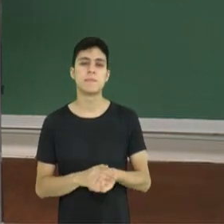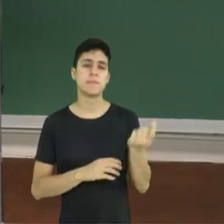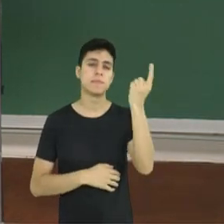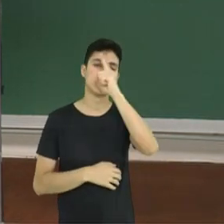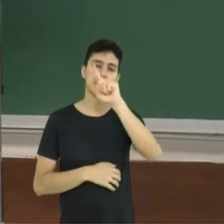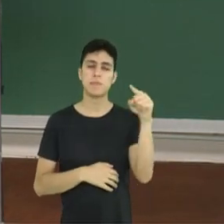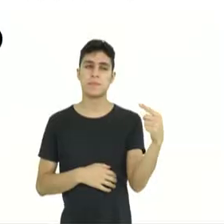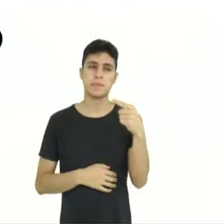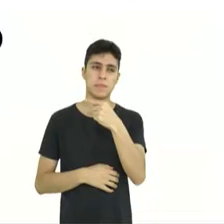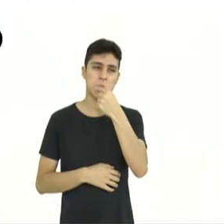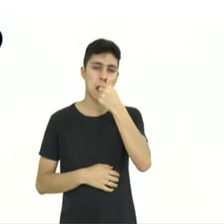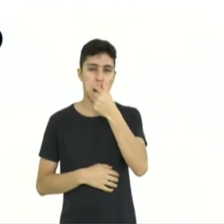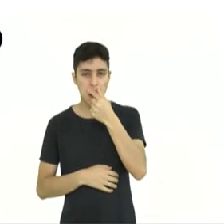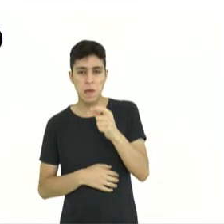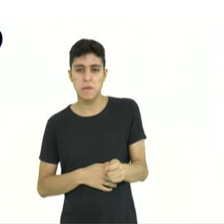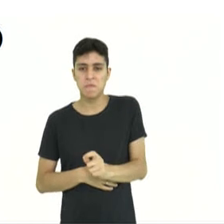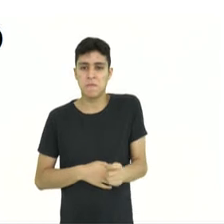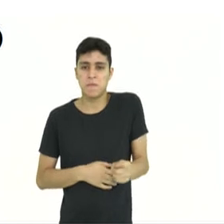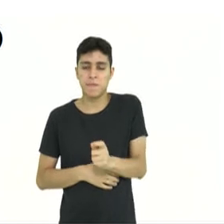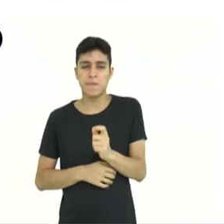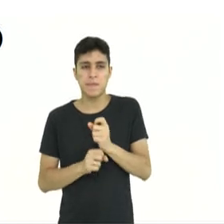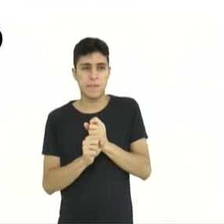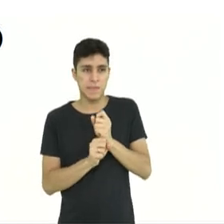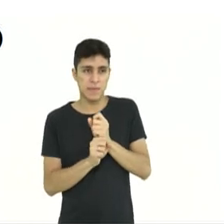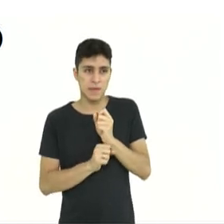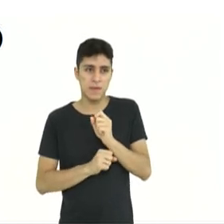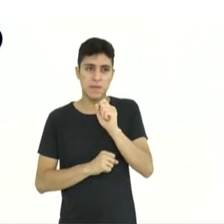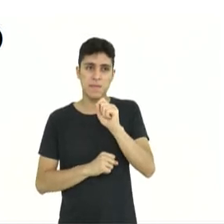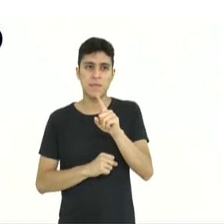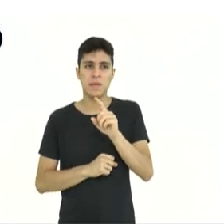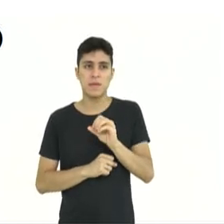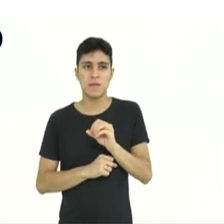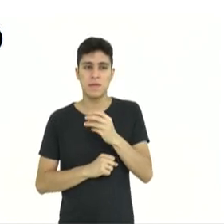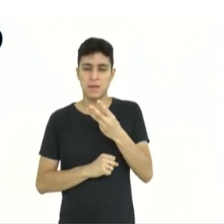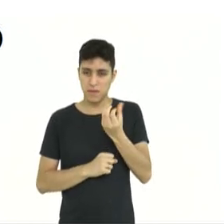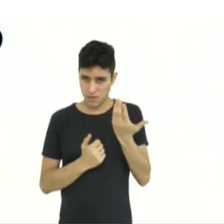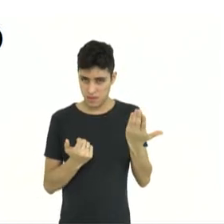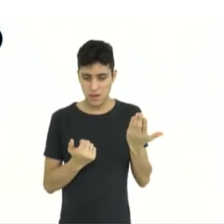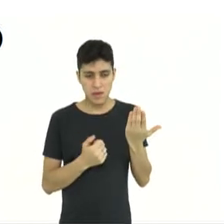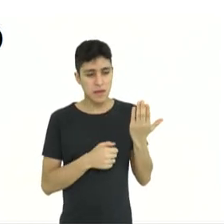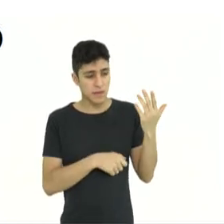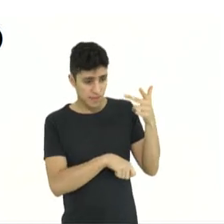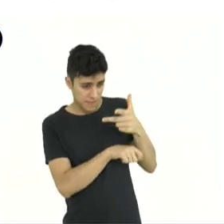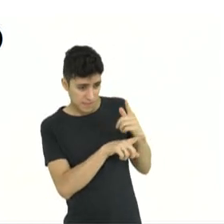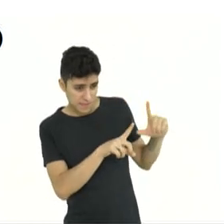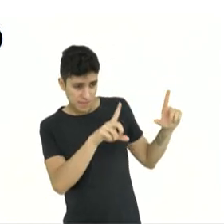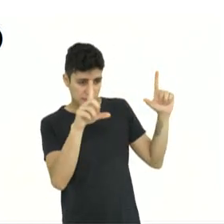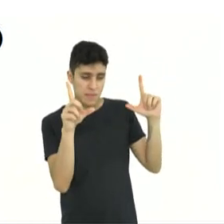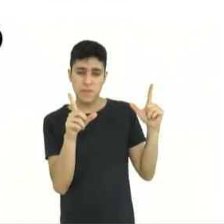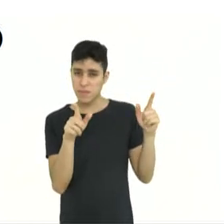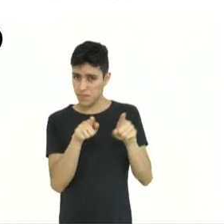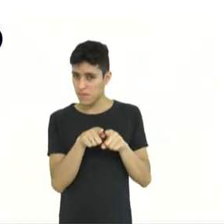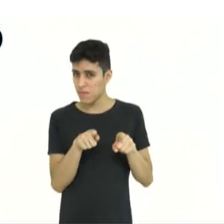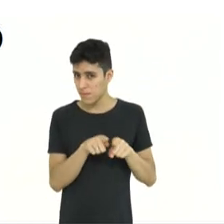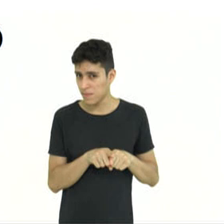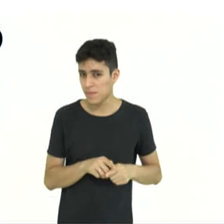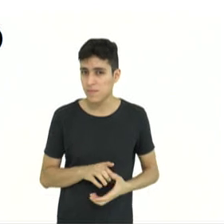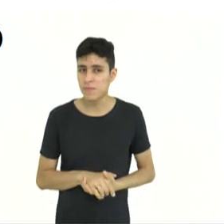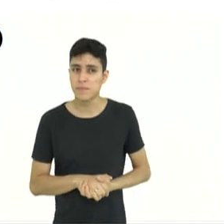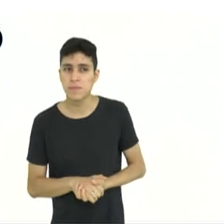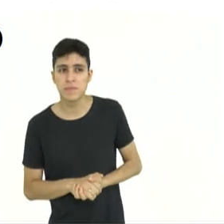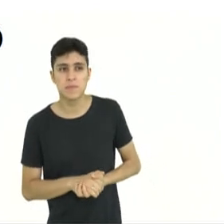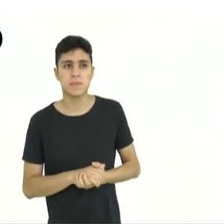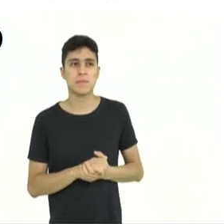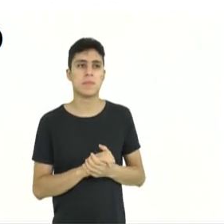finalizou com o chato hein Né melhor 236 o Tempos Modernos que é uma obra cinematográfica né o